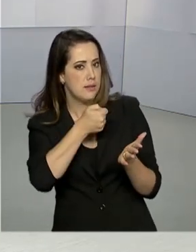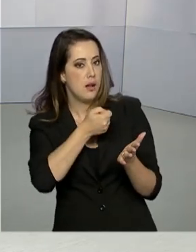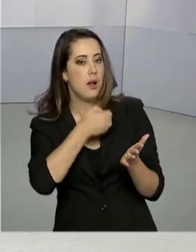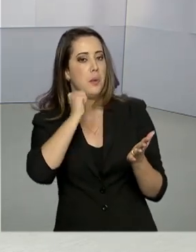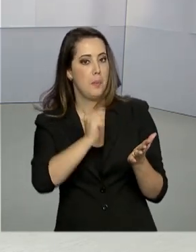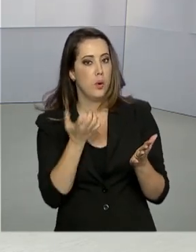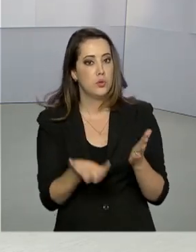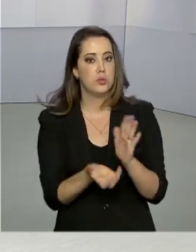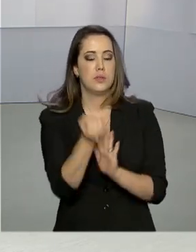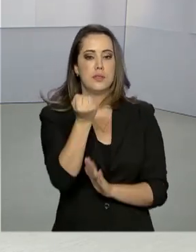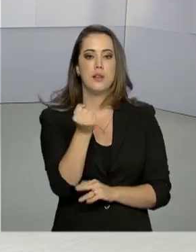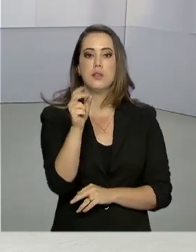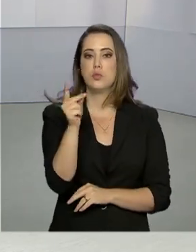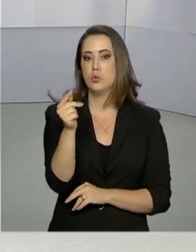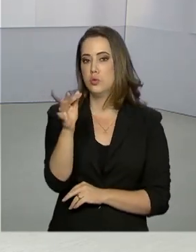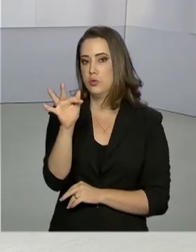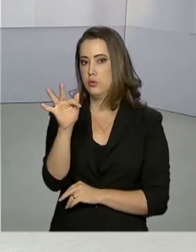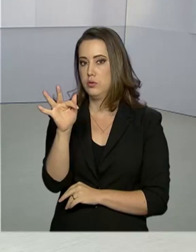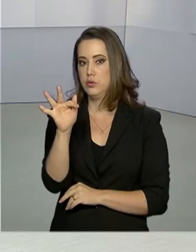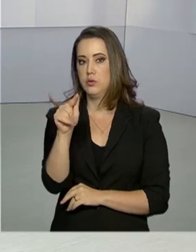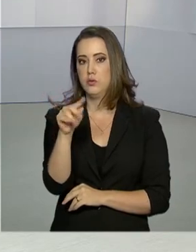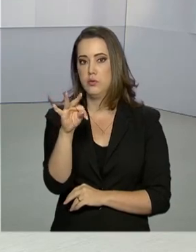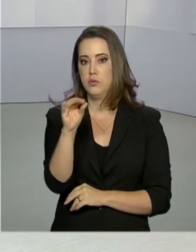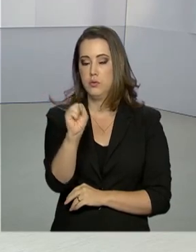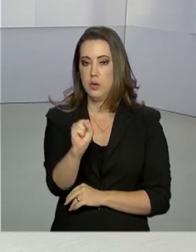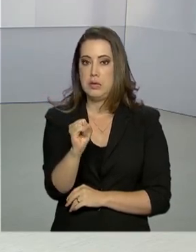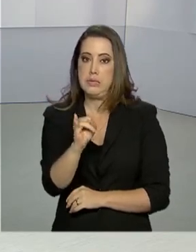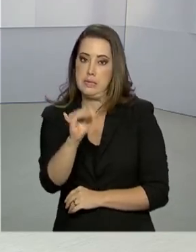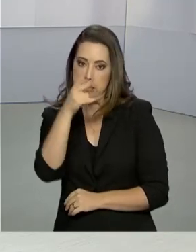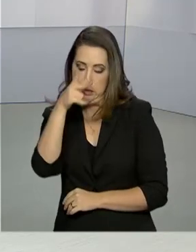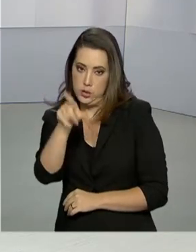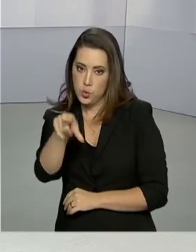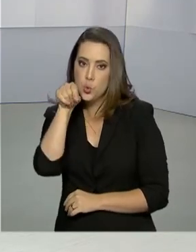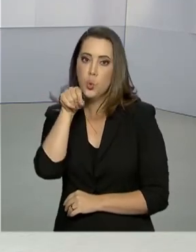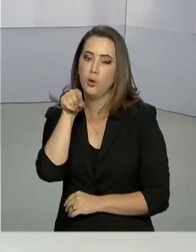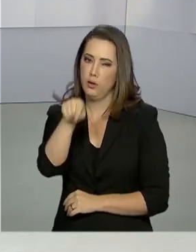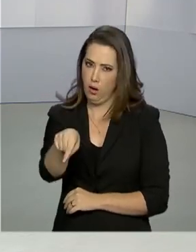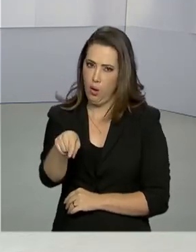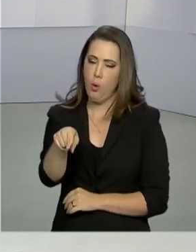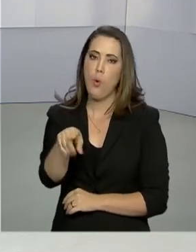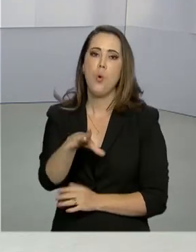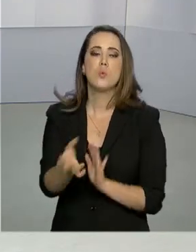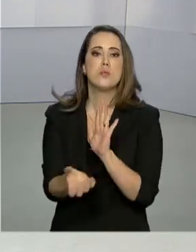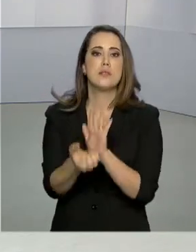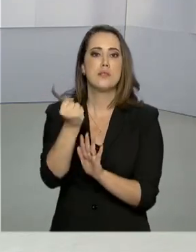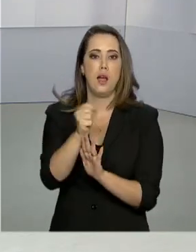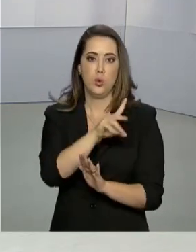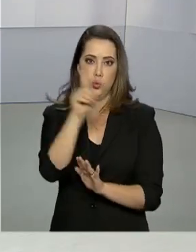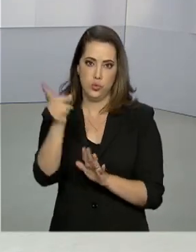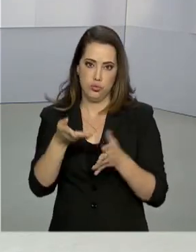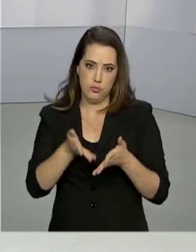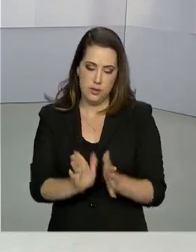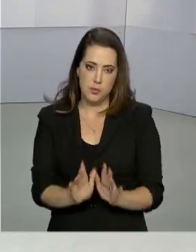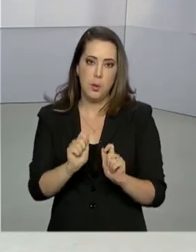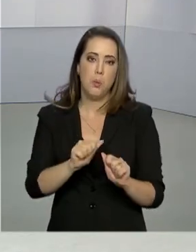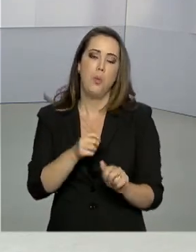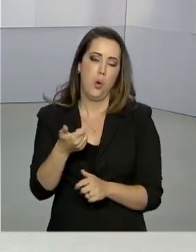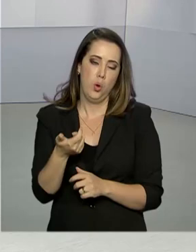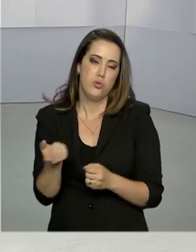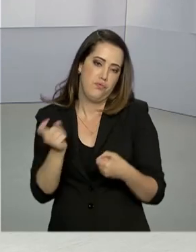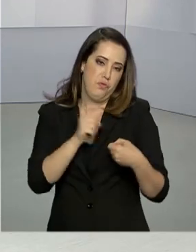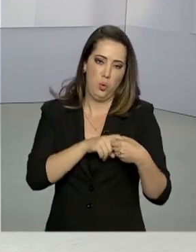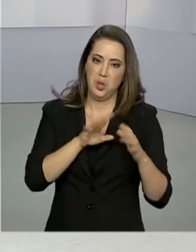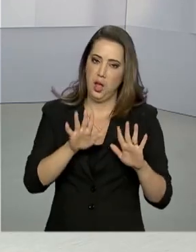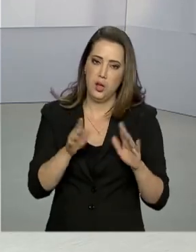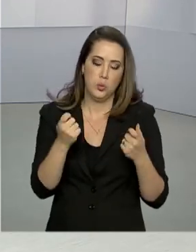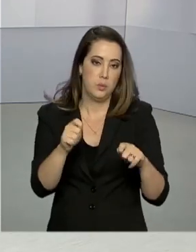aderir ao saque aniversário do FGTS. E quem optou por este modelo e mudou de ideia poderá voltar atrás sem precisar cumprir